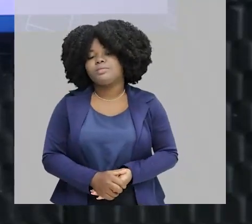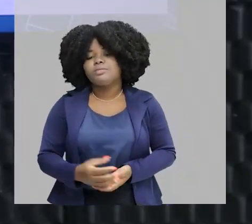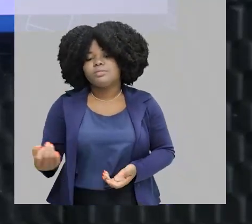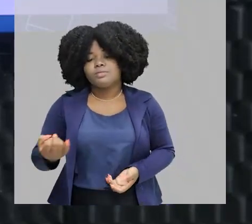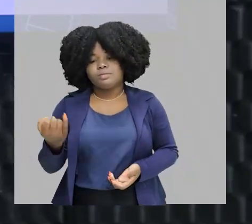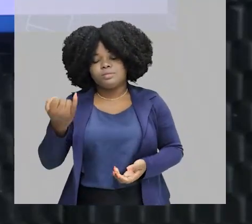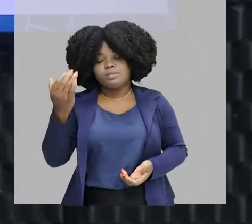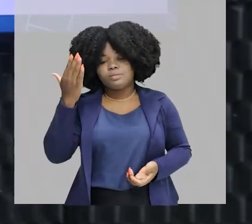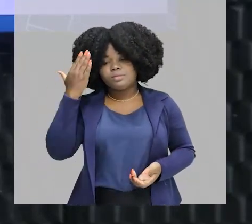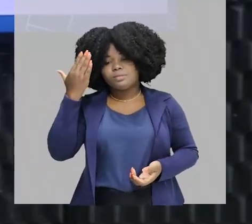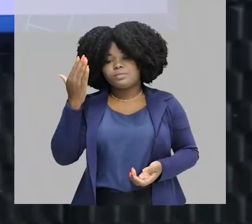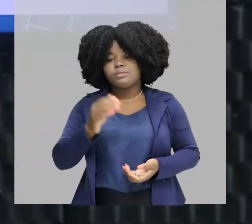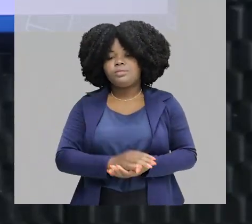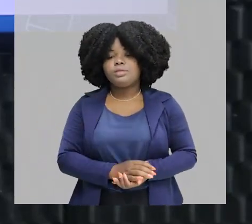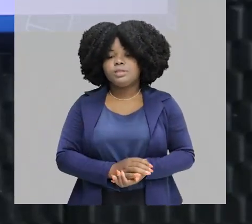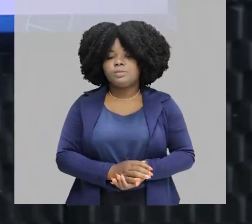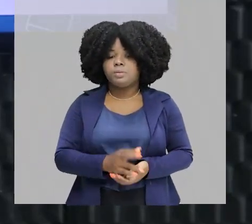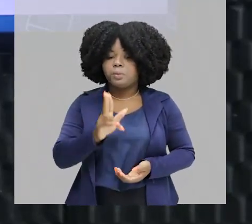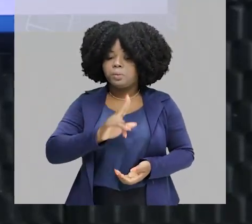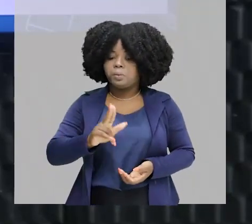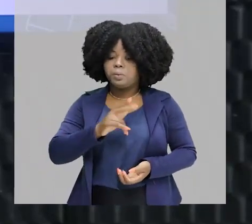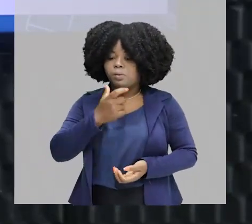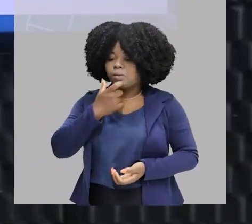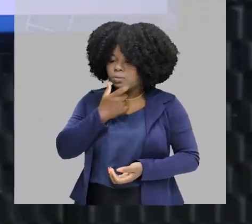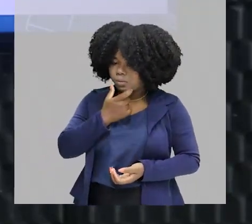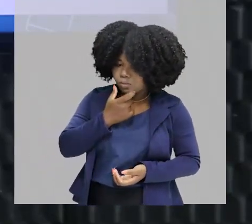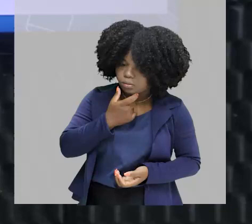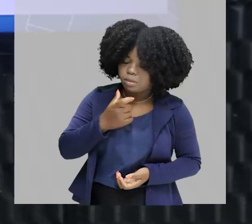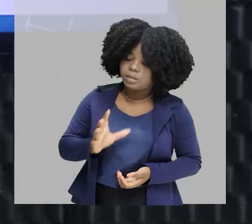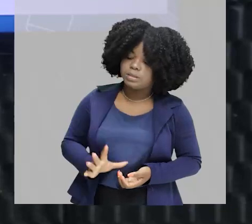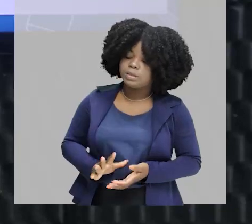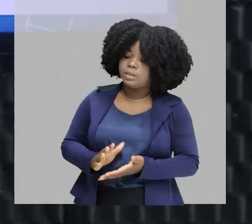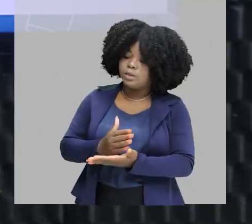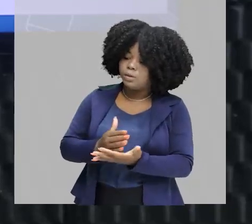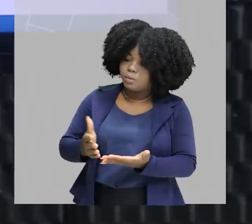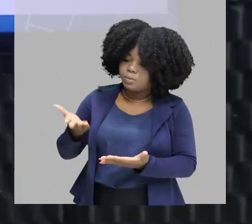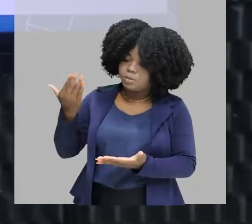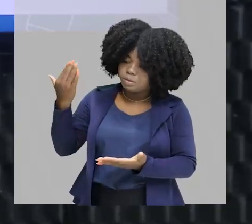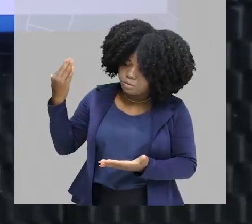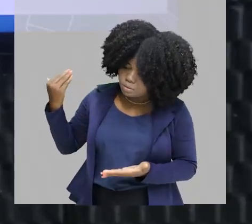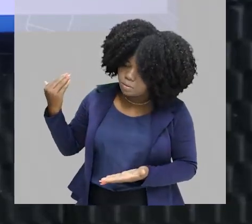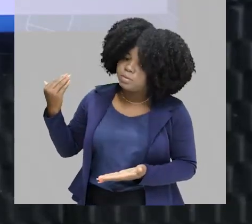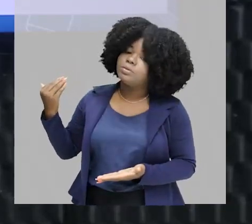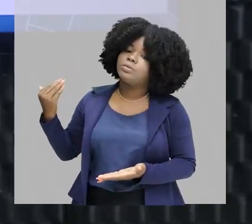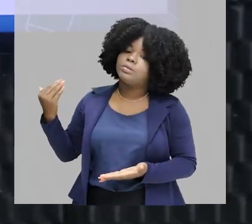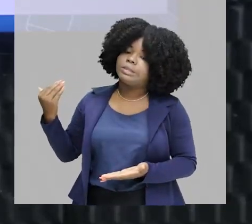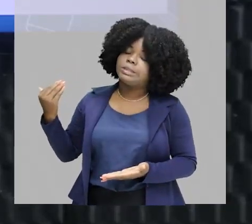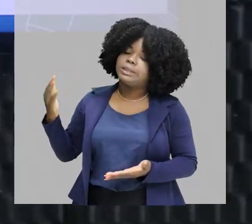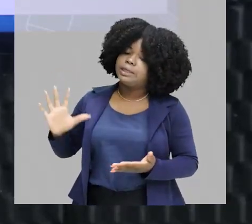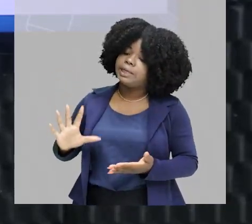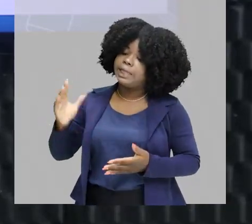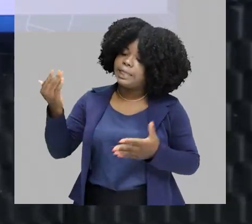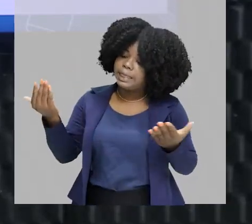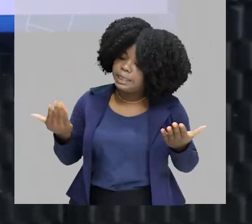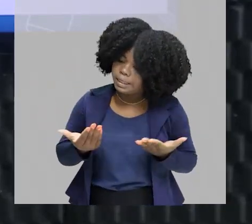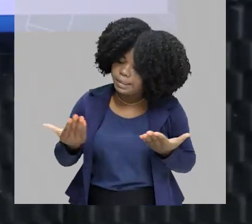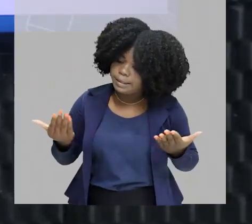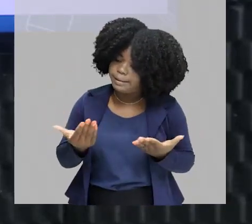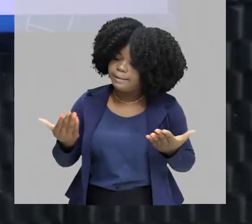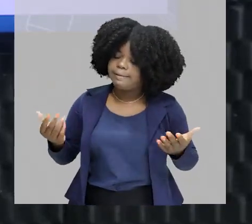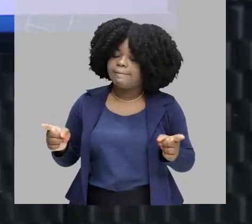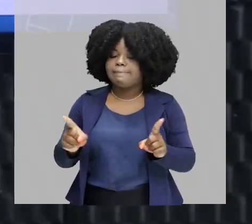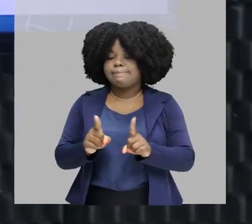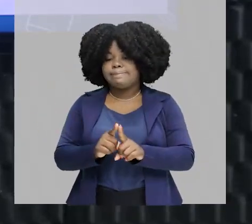que vocês entendam o uso em inglês. É uma ação que começou no passado e tem um impacto no momento presente ou no